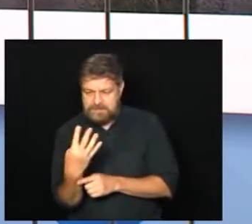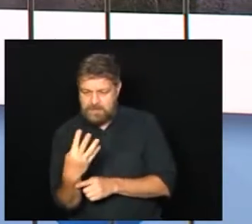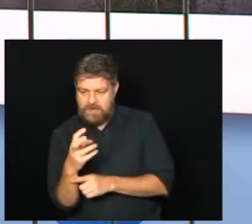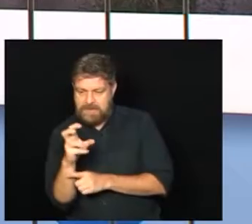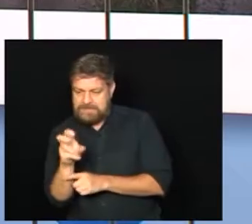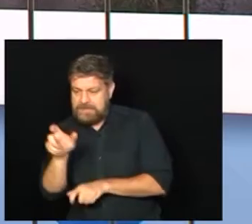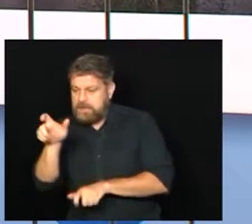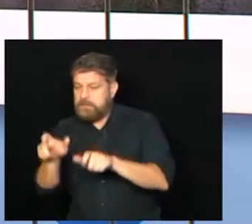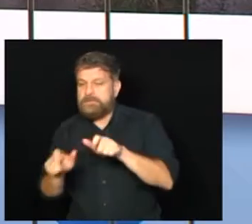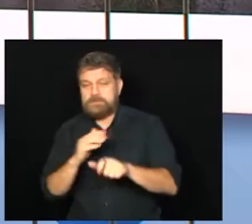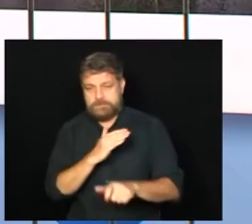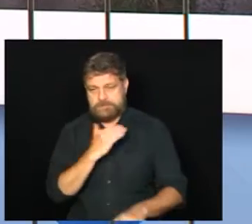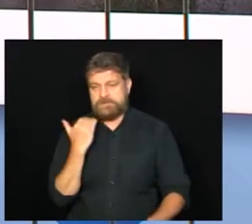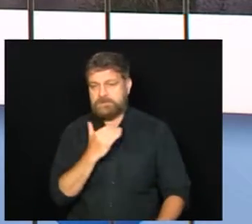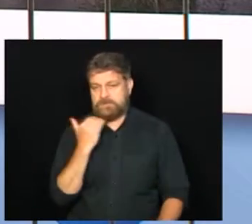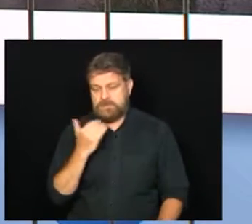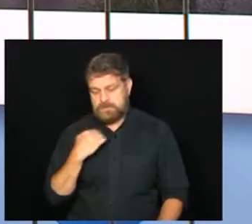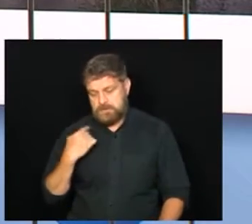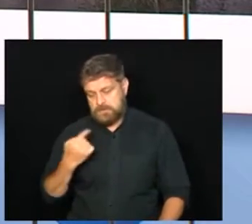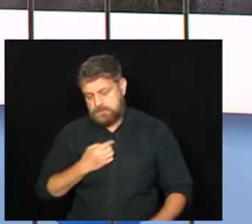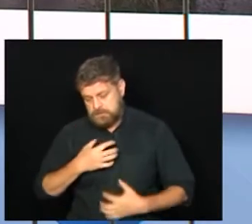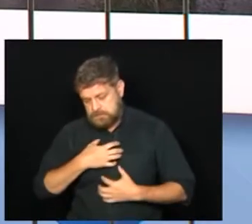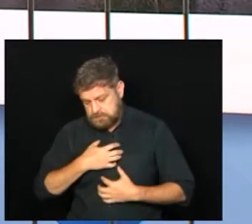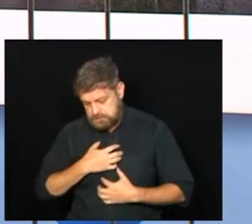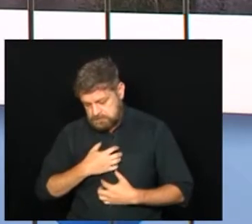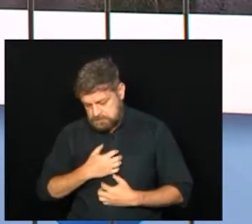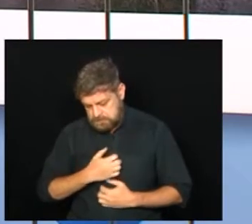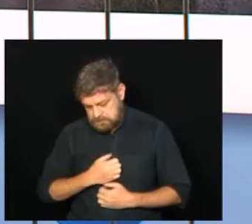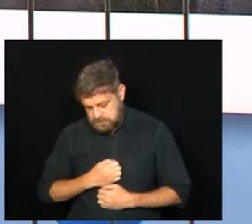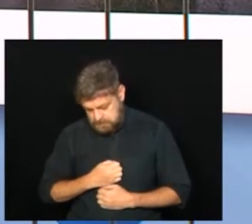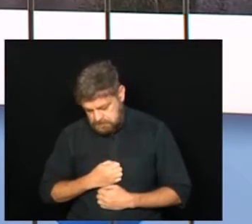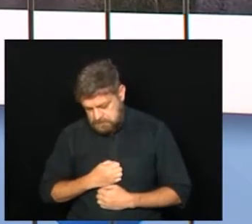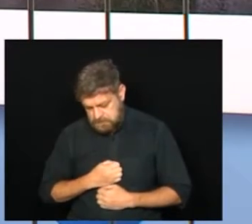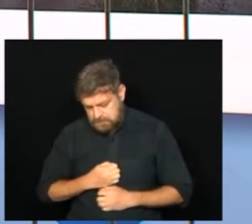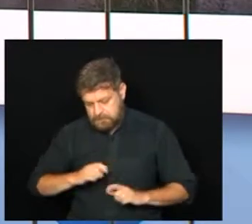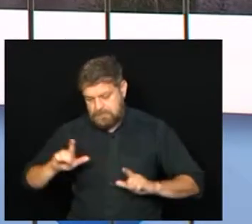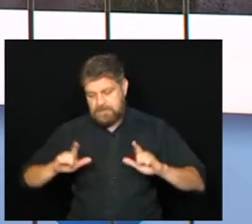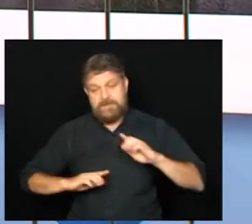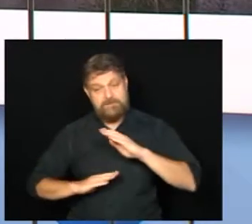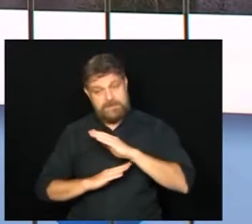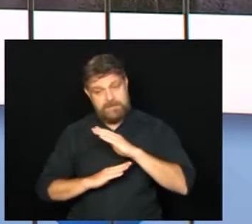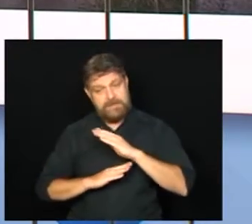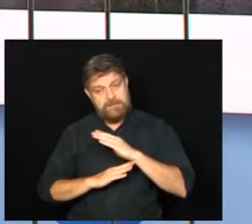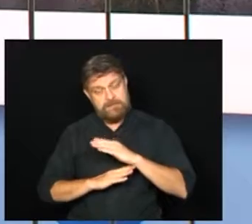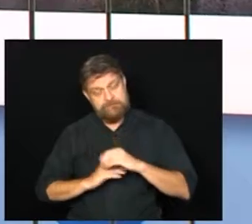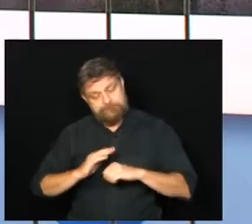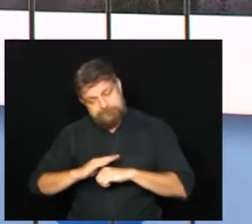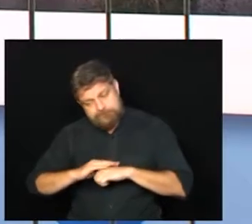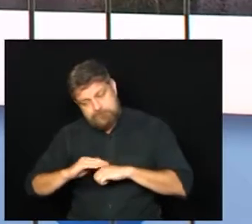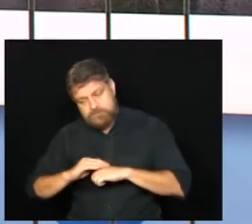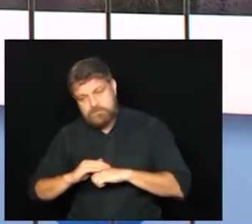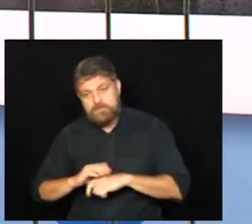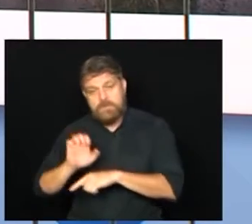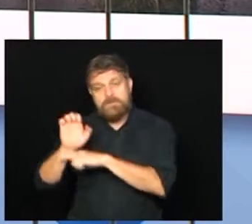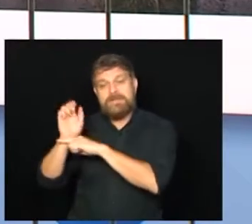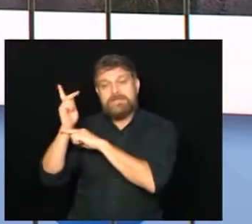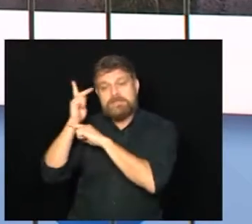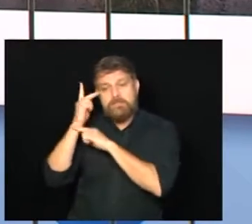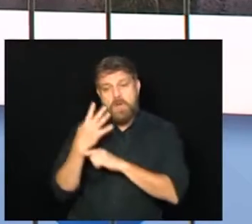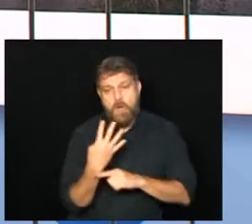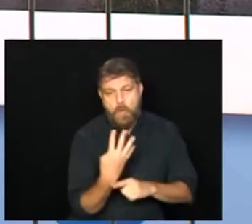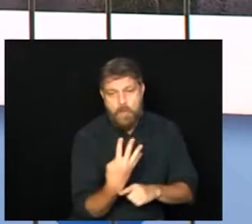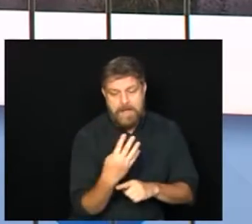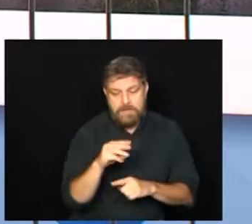576.645 óbitos no país. Ficam aqui as condolências da TV Câmara Campinas. No estado de São Paulo,